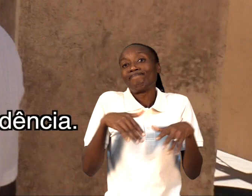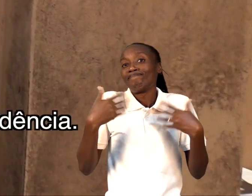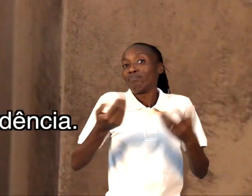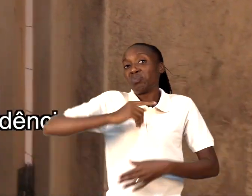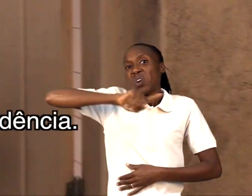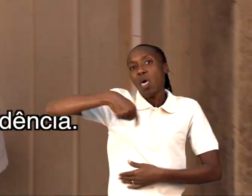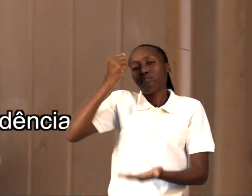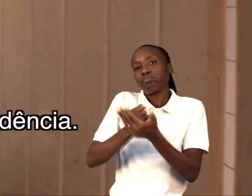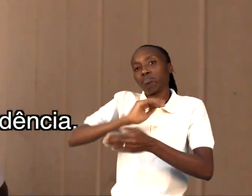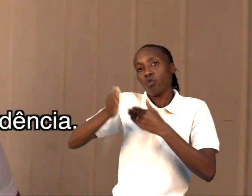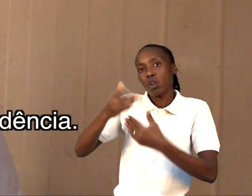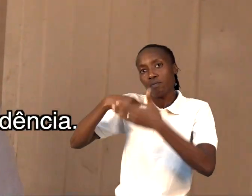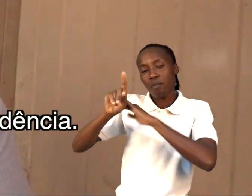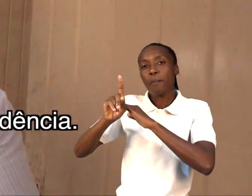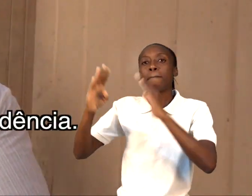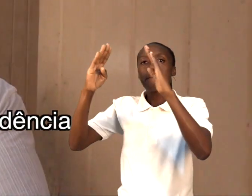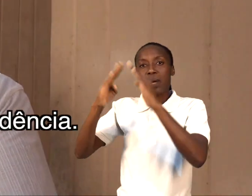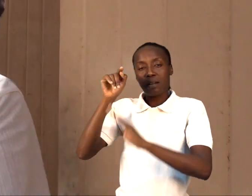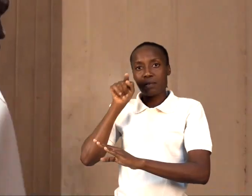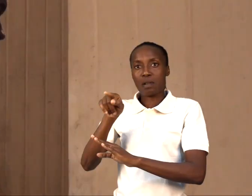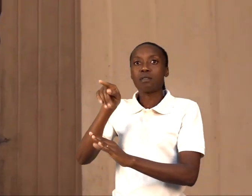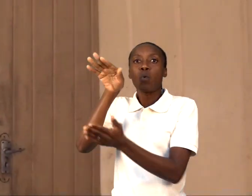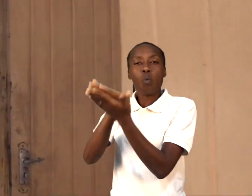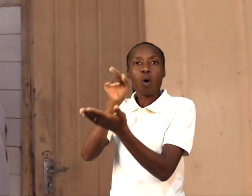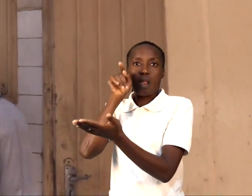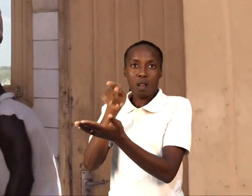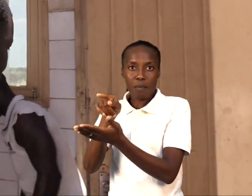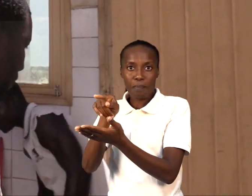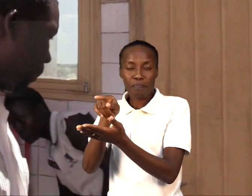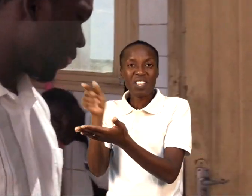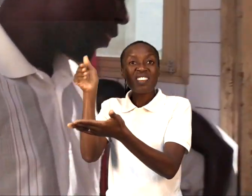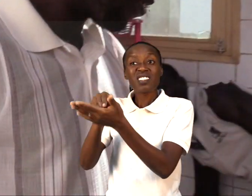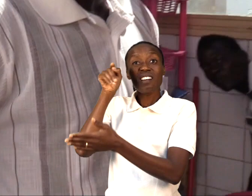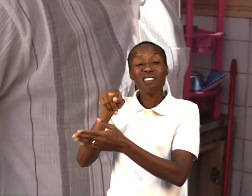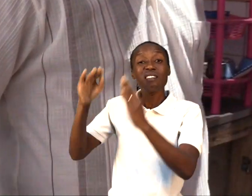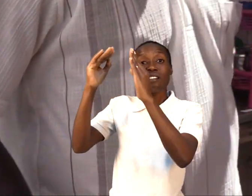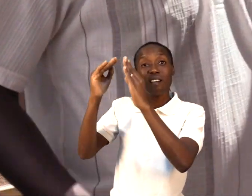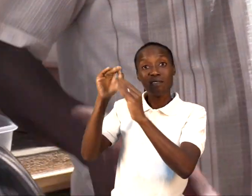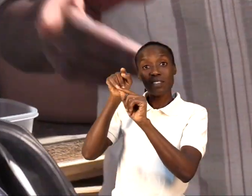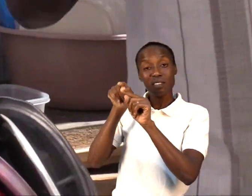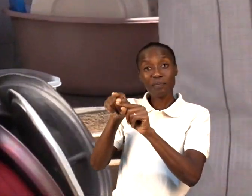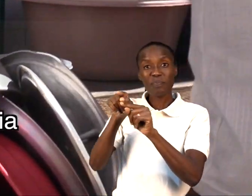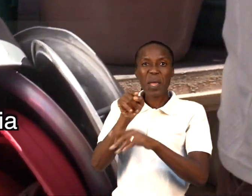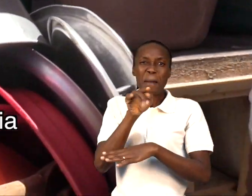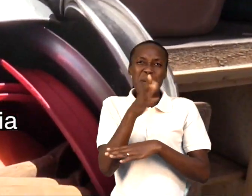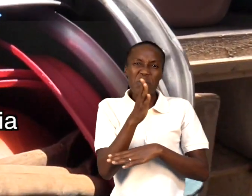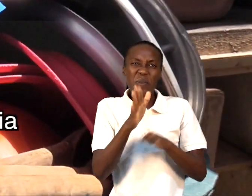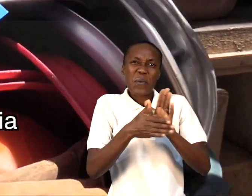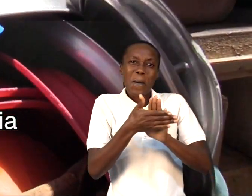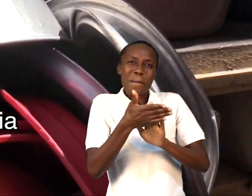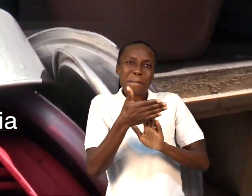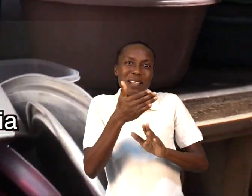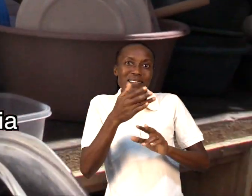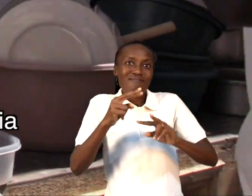ver o que podemos fazer lá na residência. Chegamos na residência, estávamos quase para poder jantar. Também as chapas da